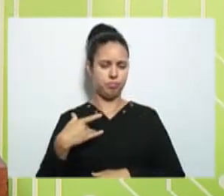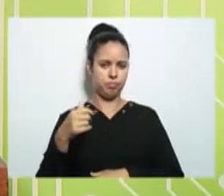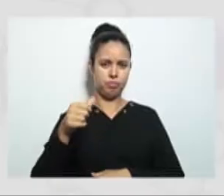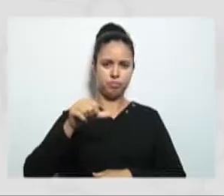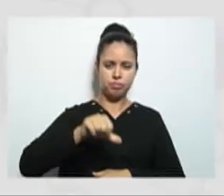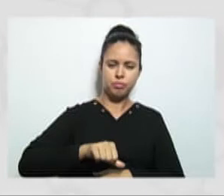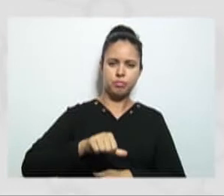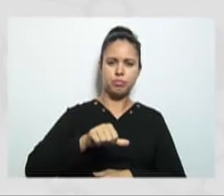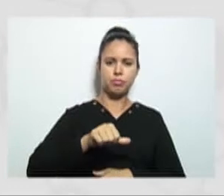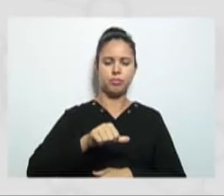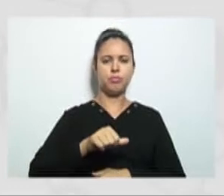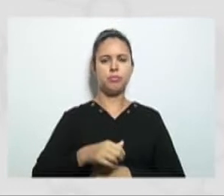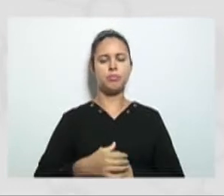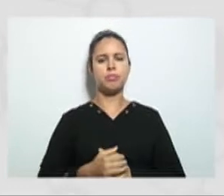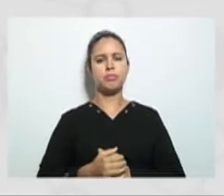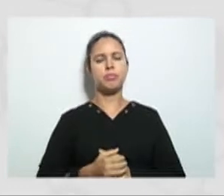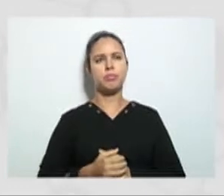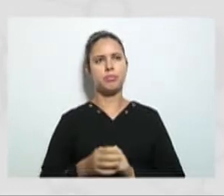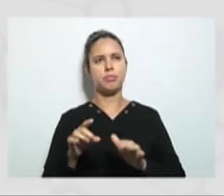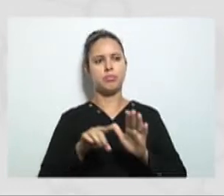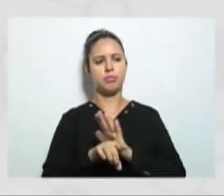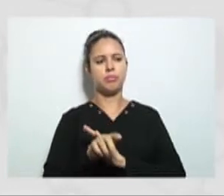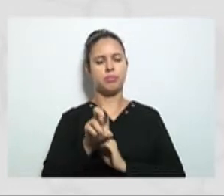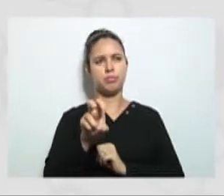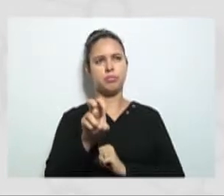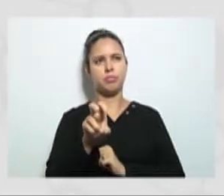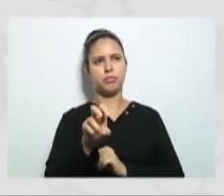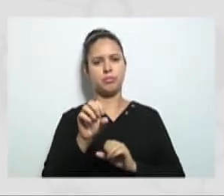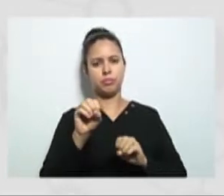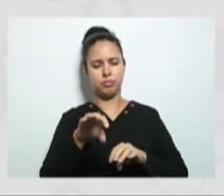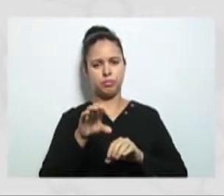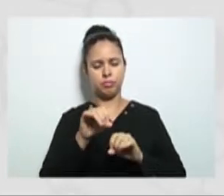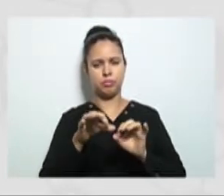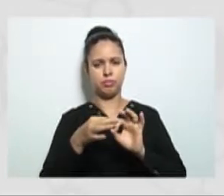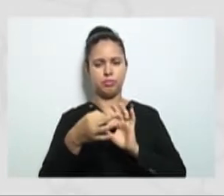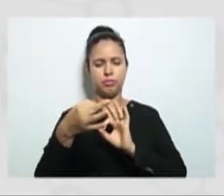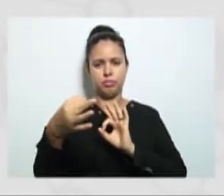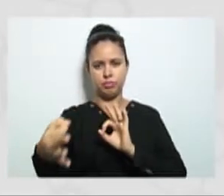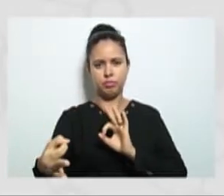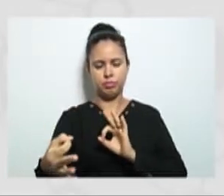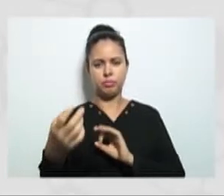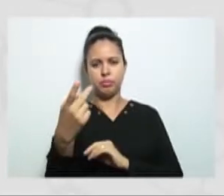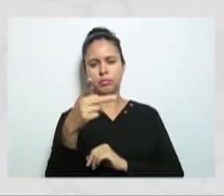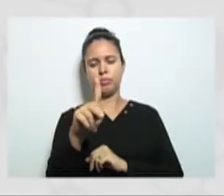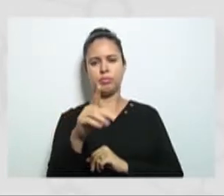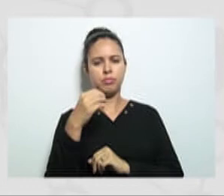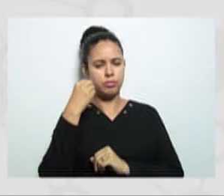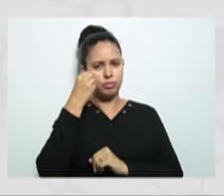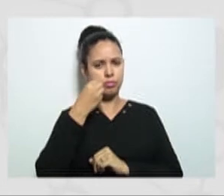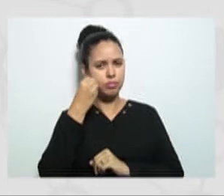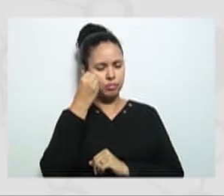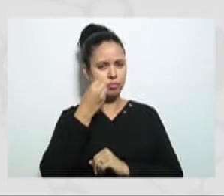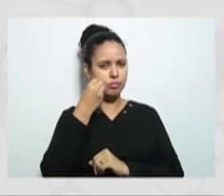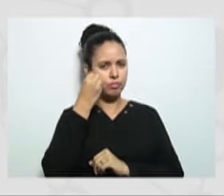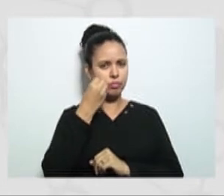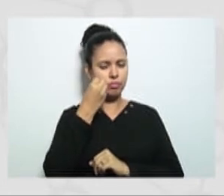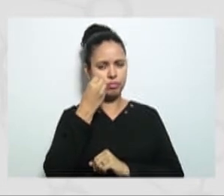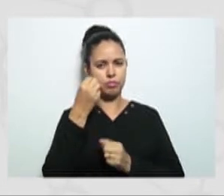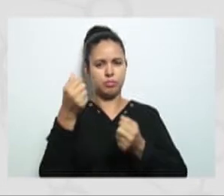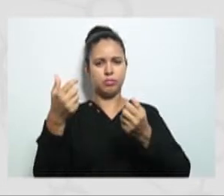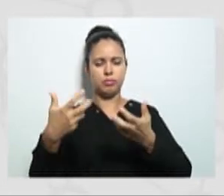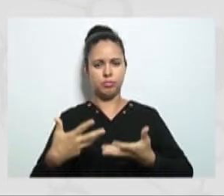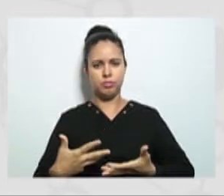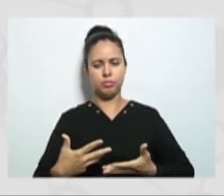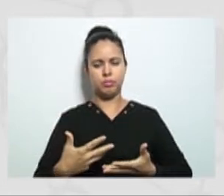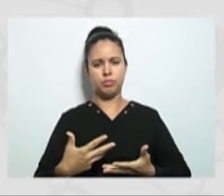tá? Questão número 5, gente, ó. Sobre educação à distância, com base na sua experiência adquirida na mediação tecnológica, informe qual